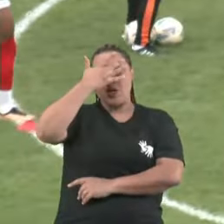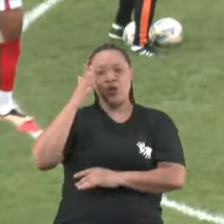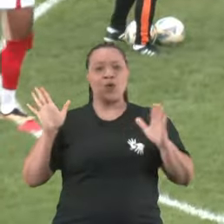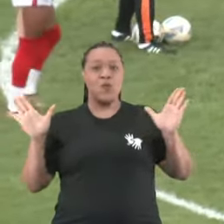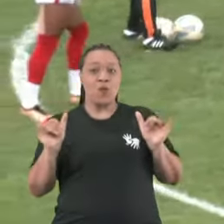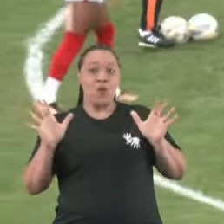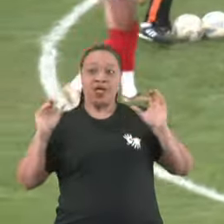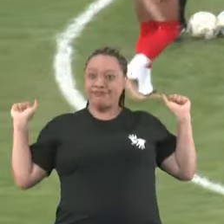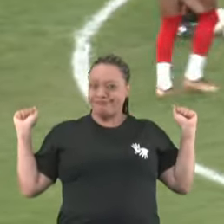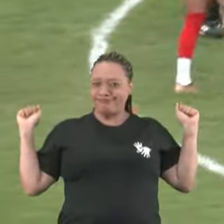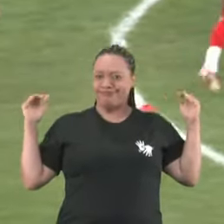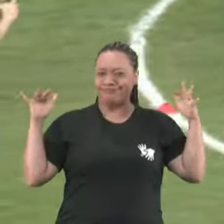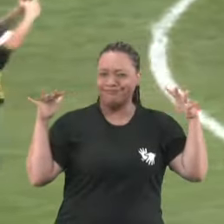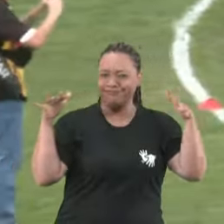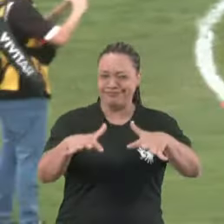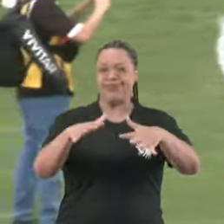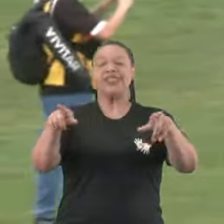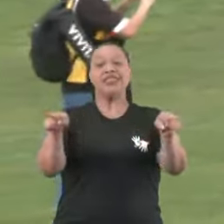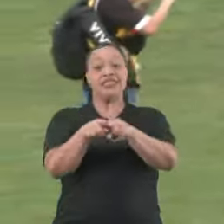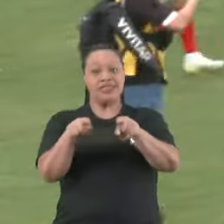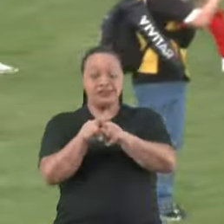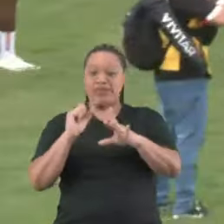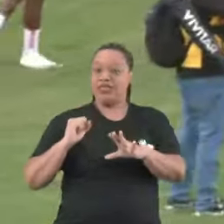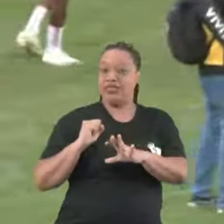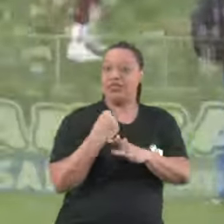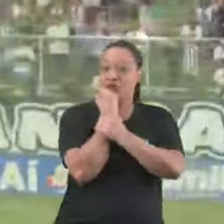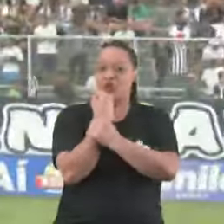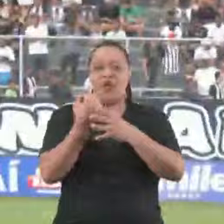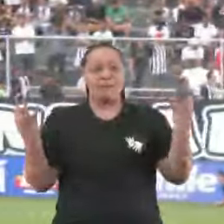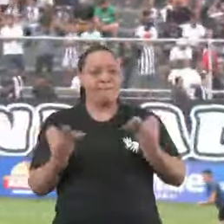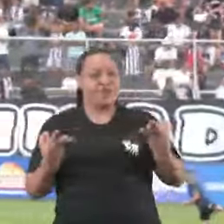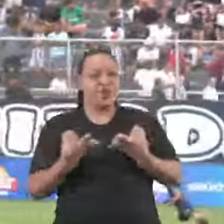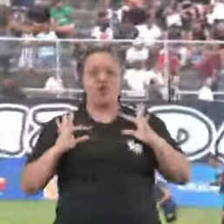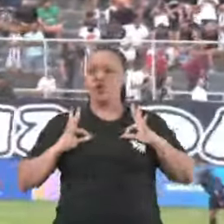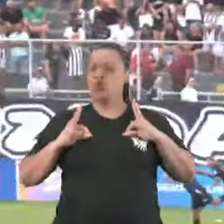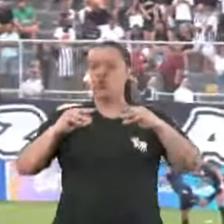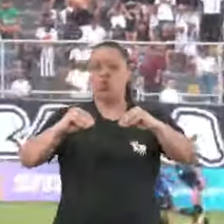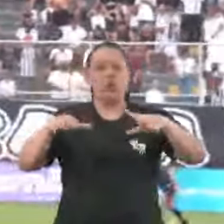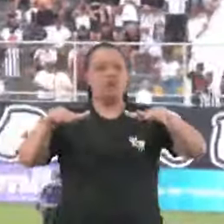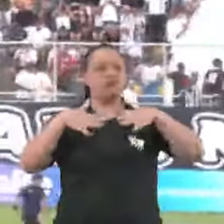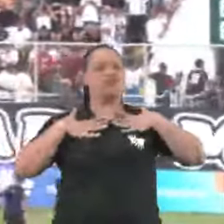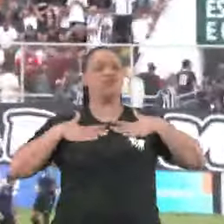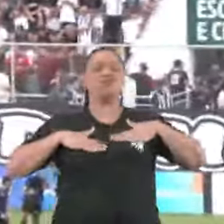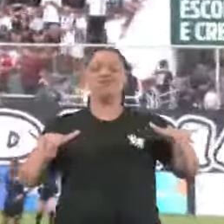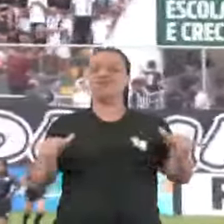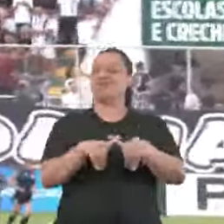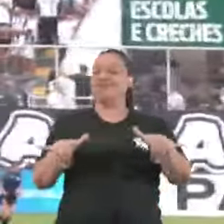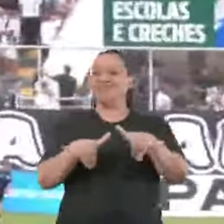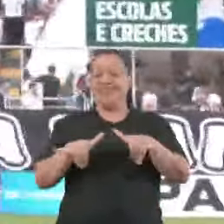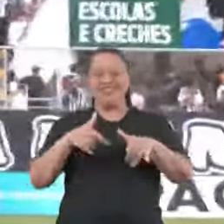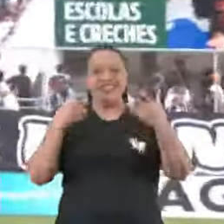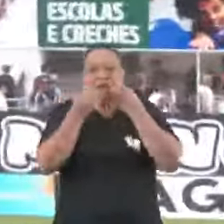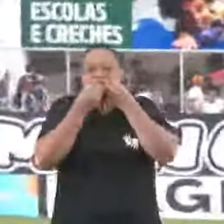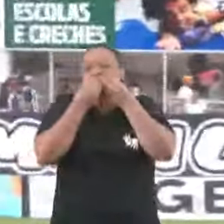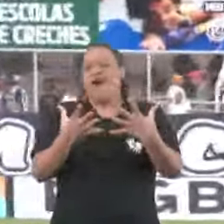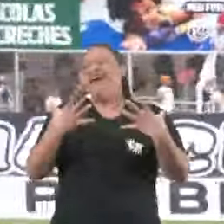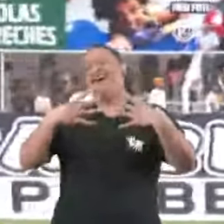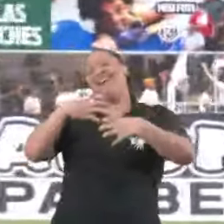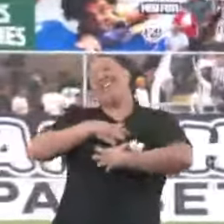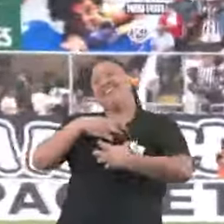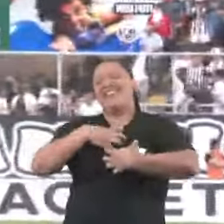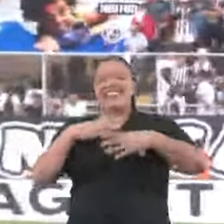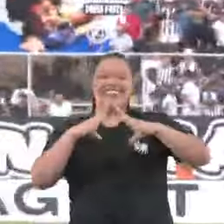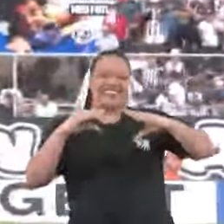do CRB também vem, um esquema de segurança muito perfeito até agora, tudo tranquilo aqui no Fumeirão. O clima é gostoso, clima